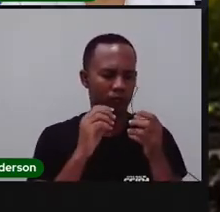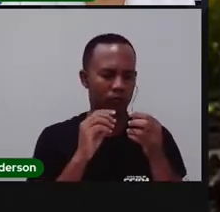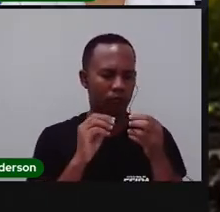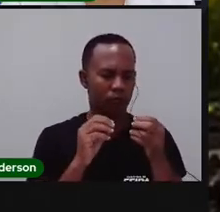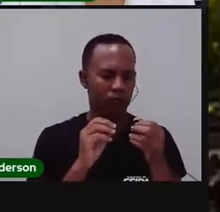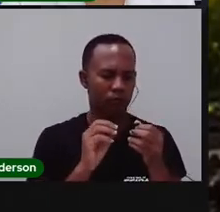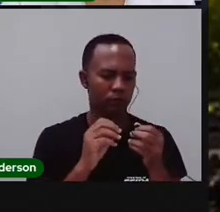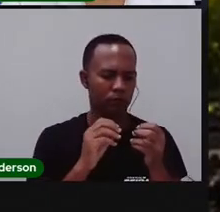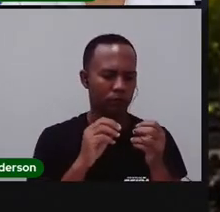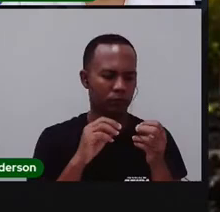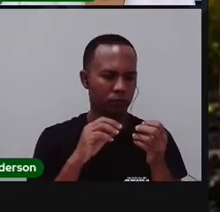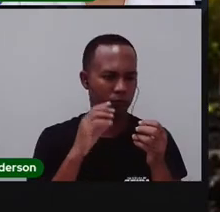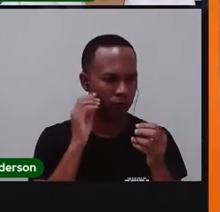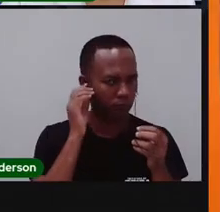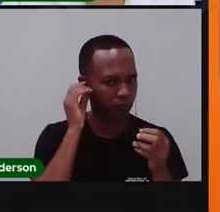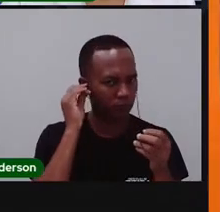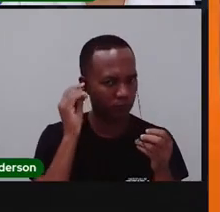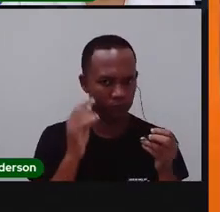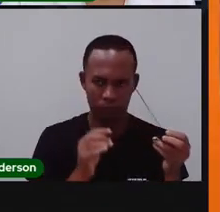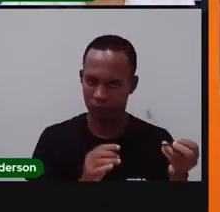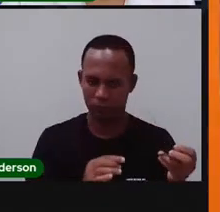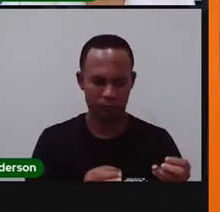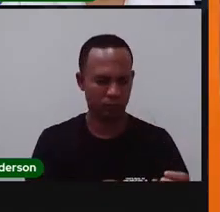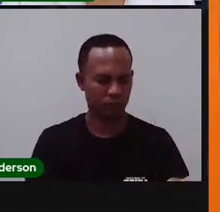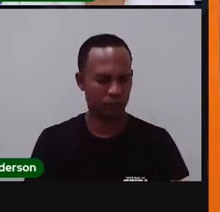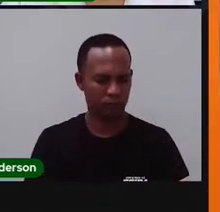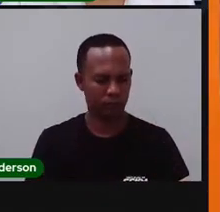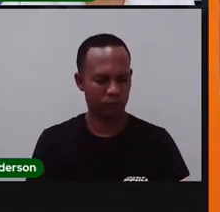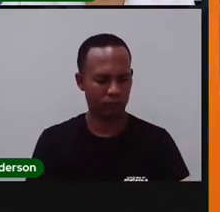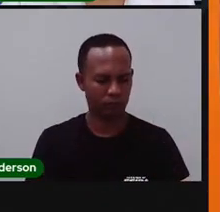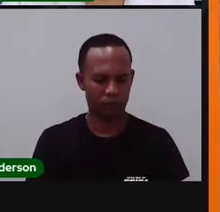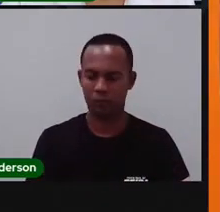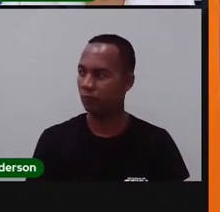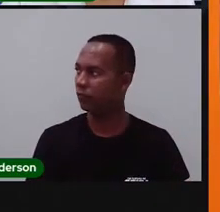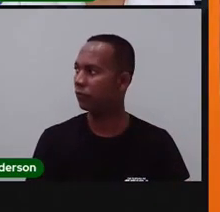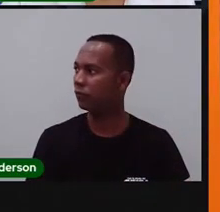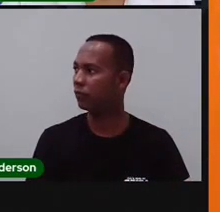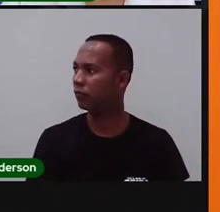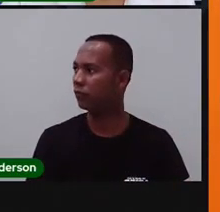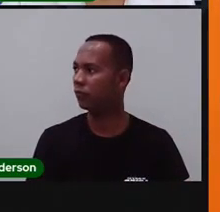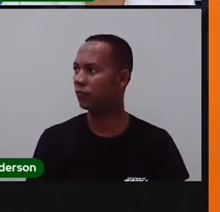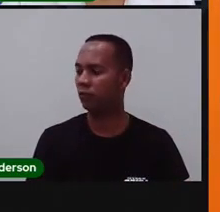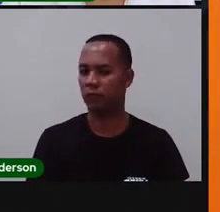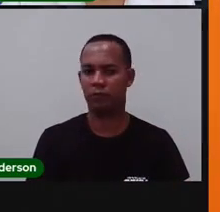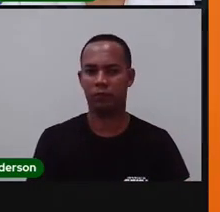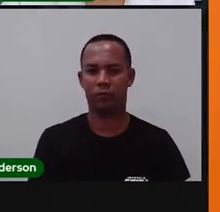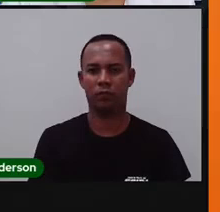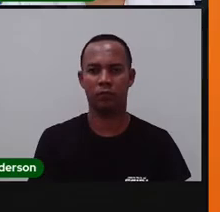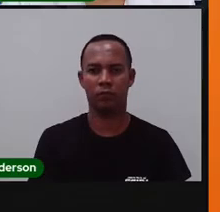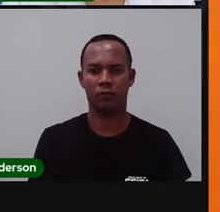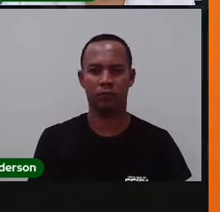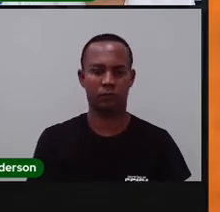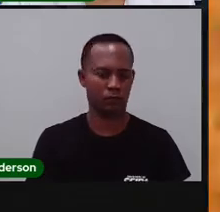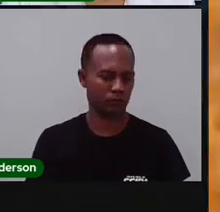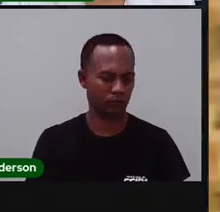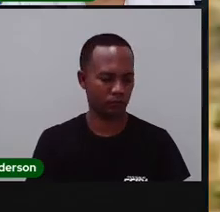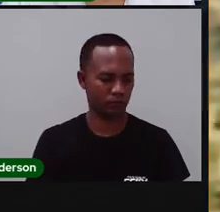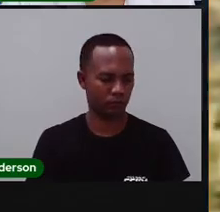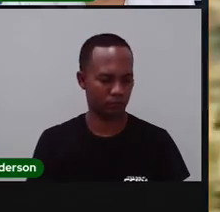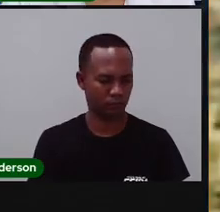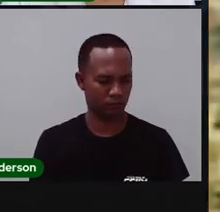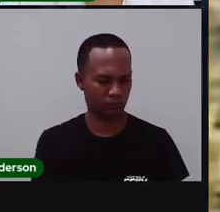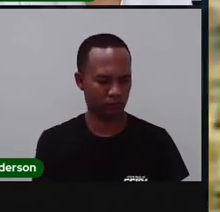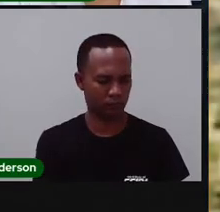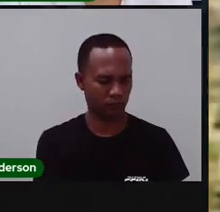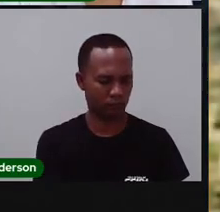é o plantio de frutas, legumes, cereais, verduras e criação de animais e tudo mais que precisamos para nos